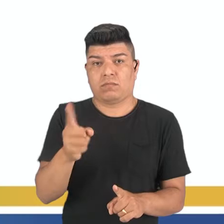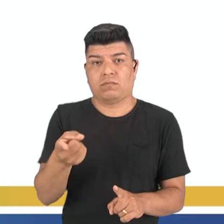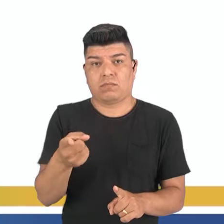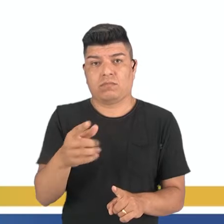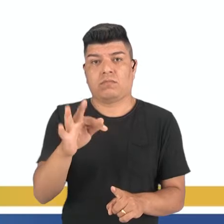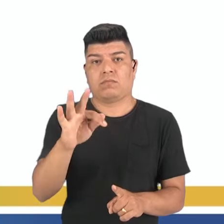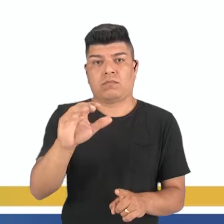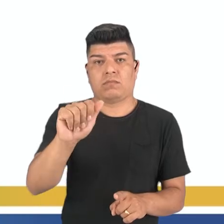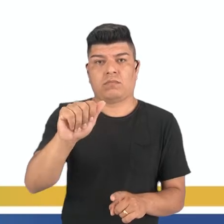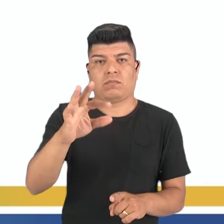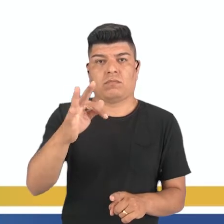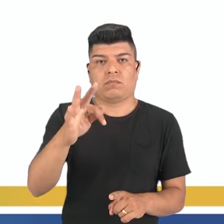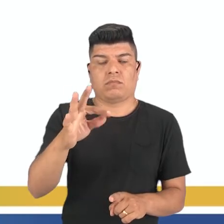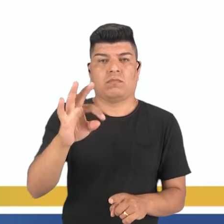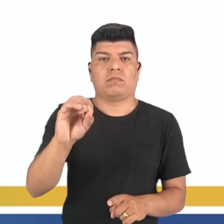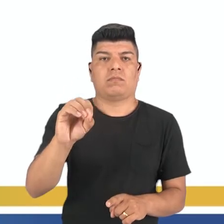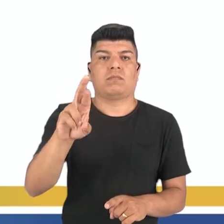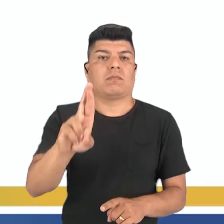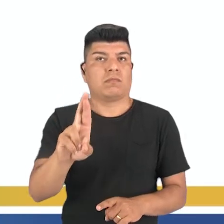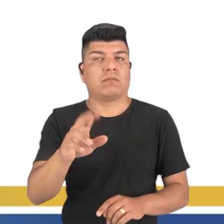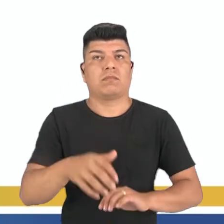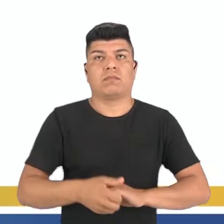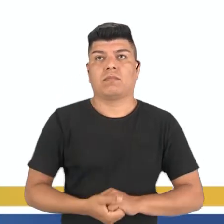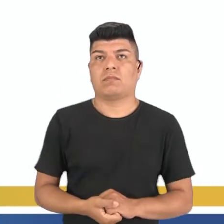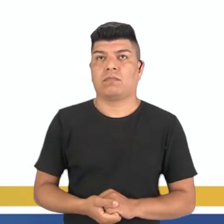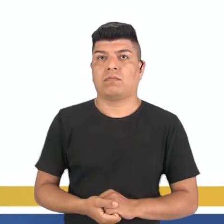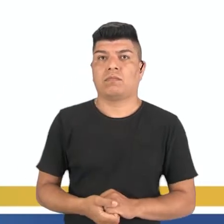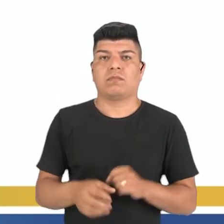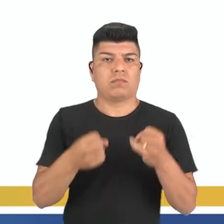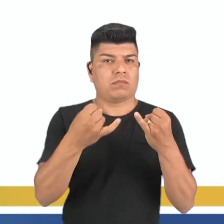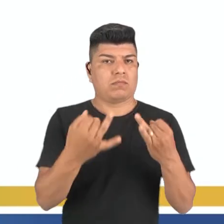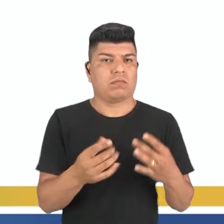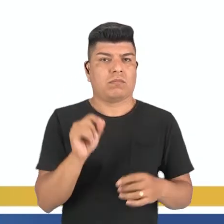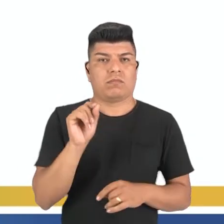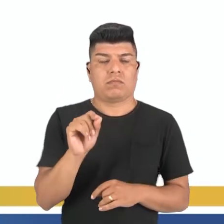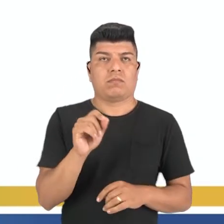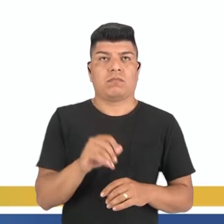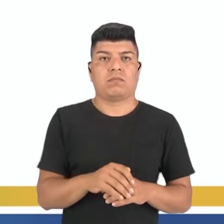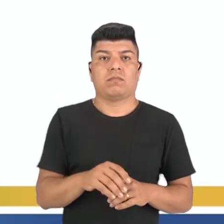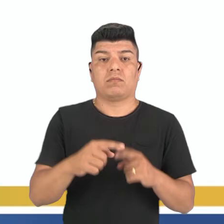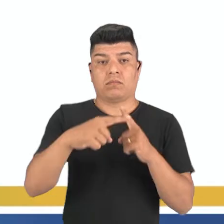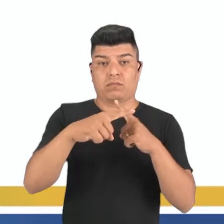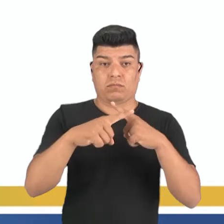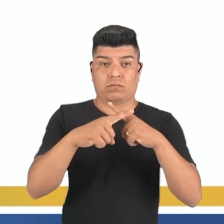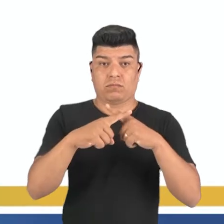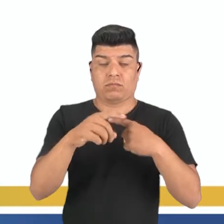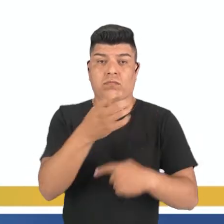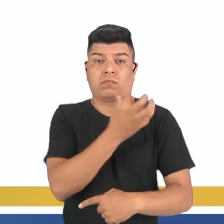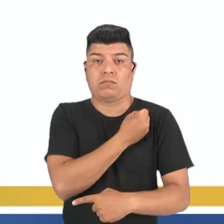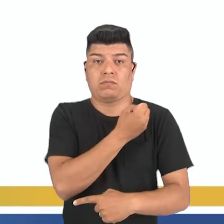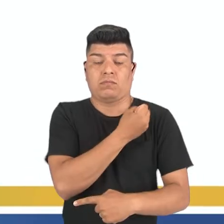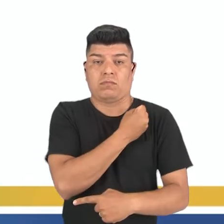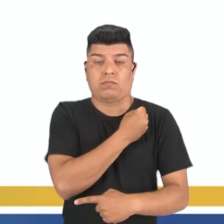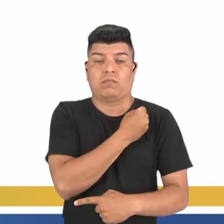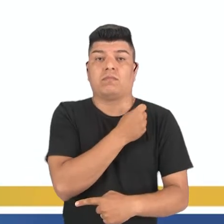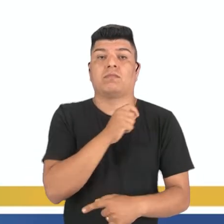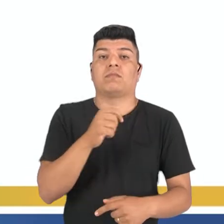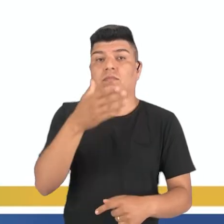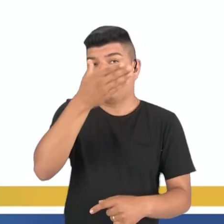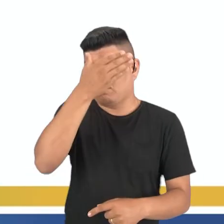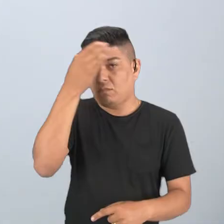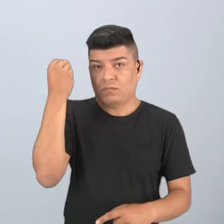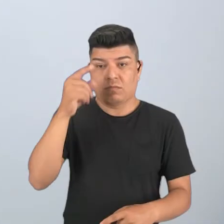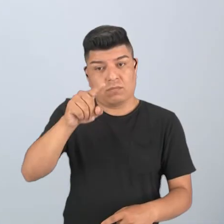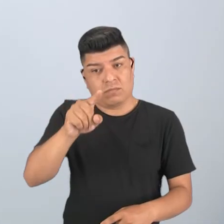dos fatores. Então, ó, o que está dizendo aí? Para você multiplicar números decimais,